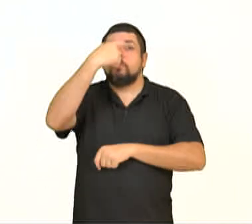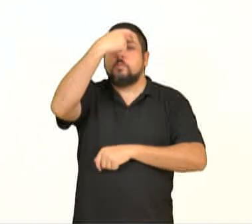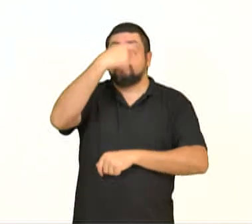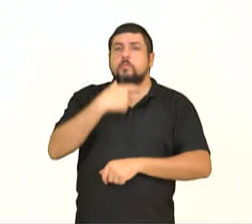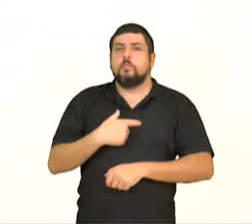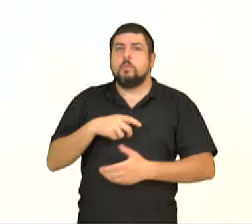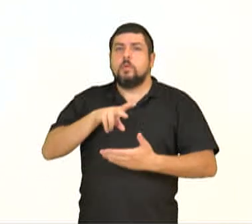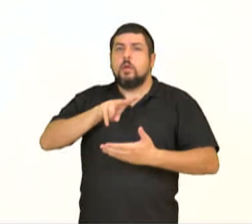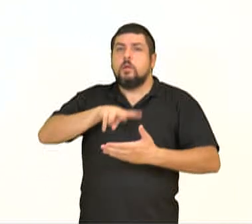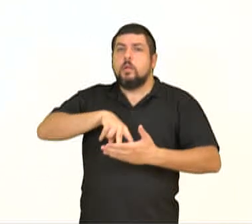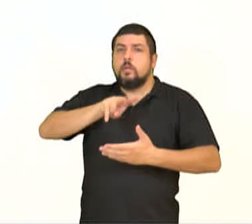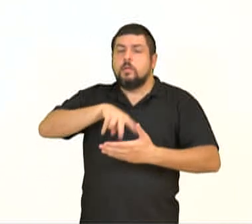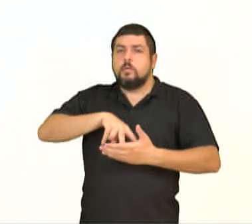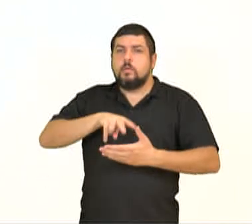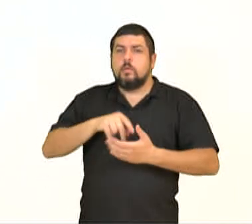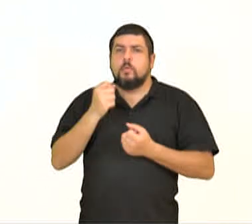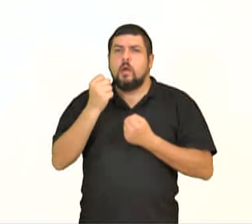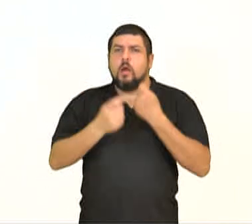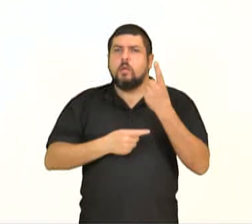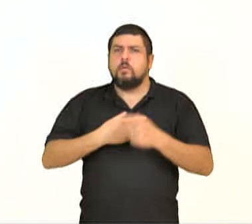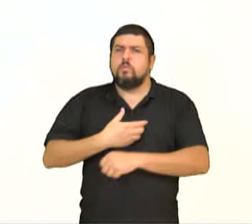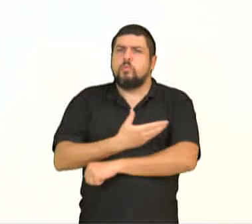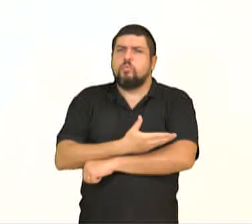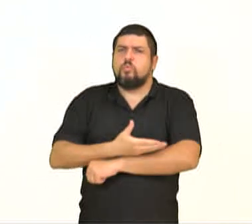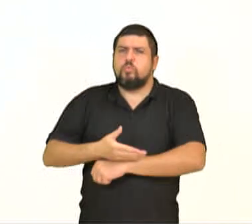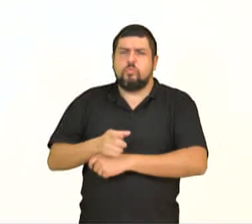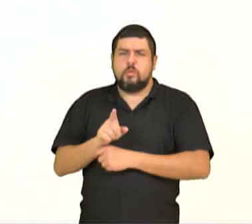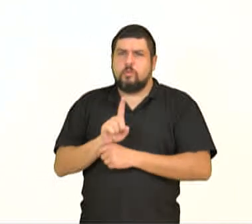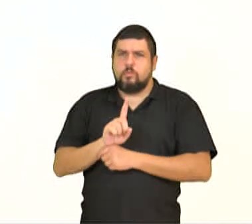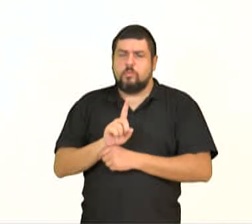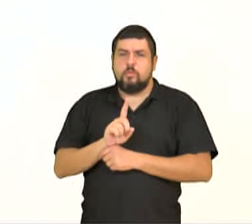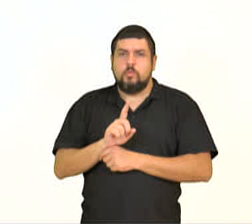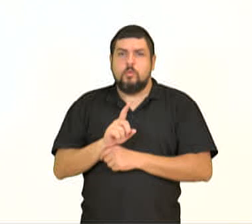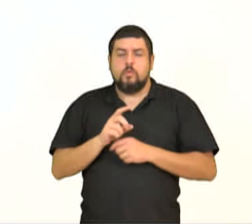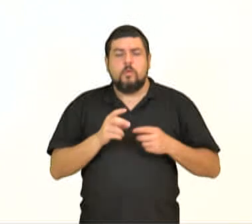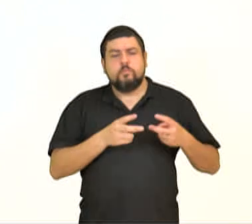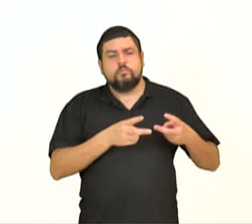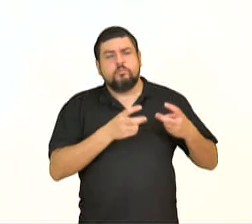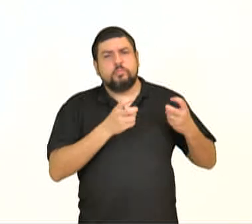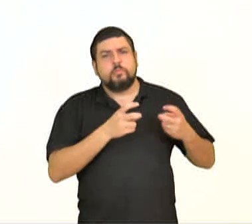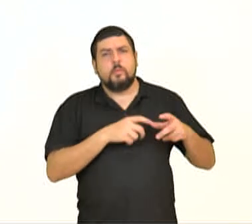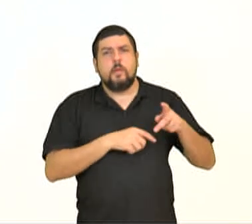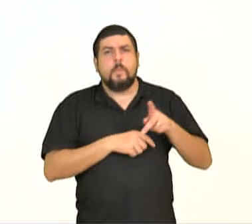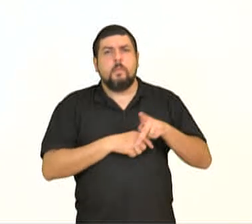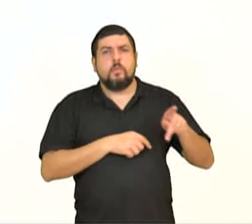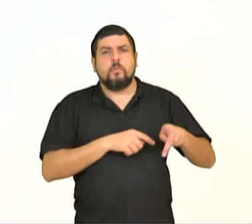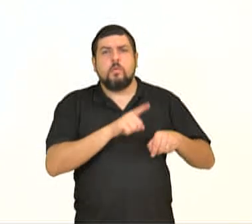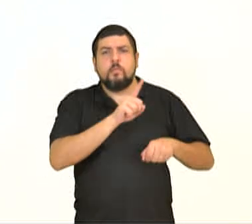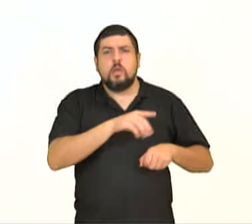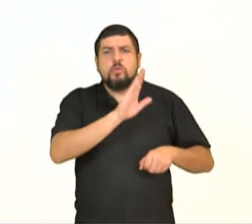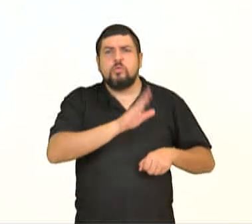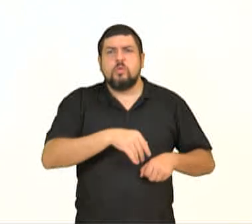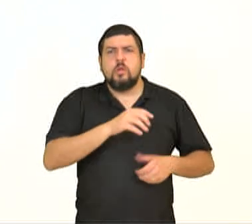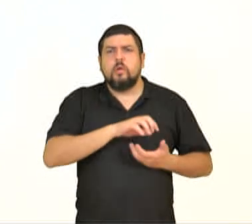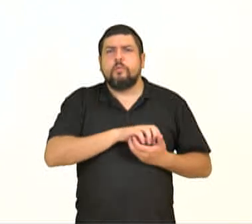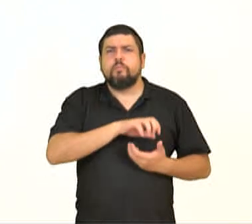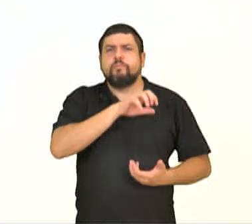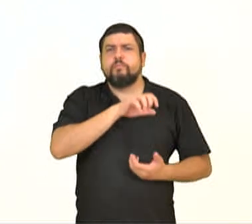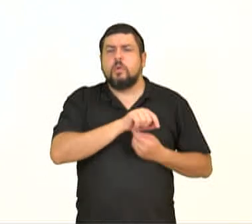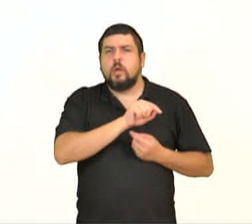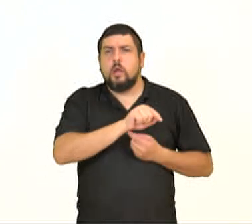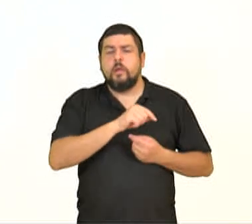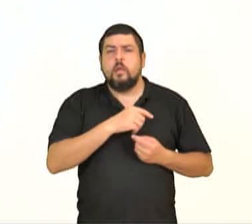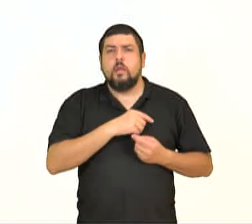não esteja habituado a esperar de uma professora, já uma senhora, uma atitude assim que